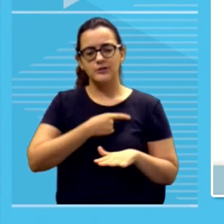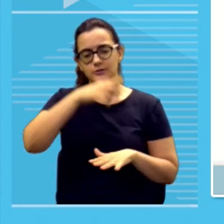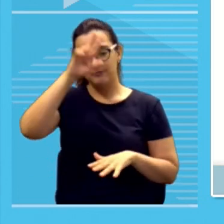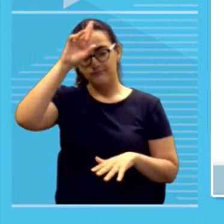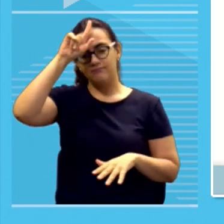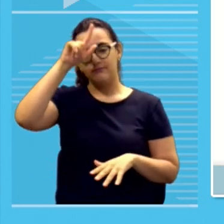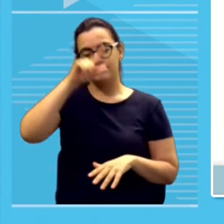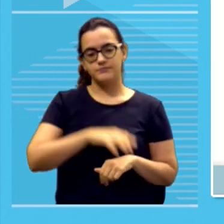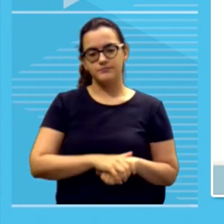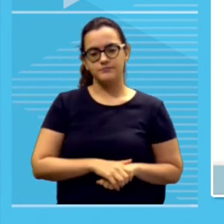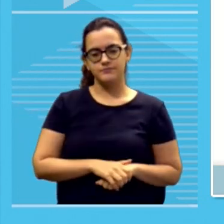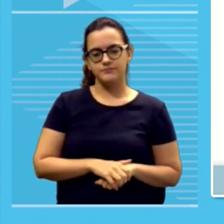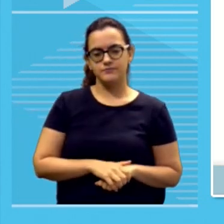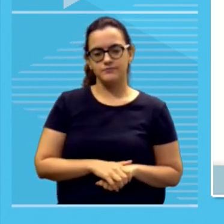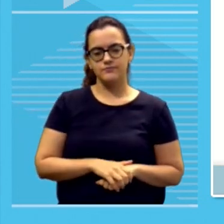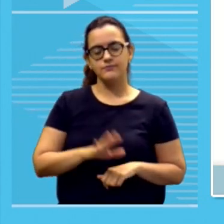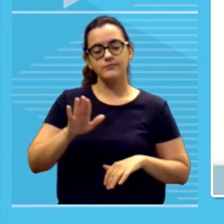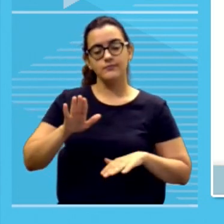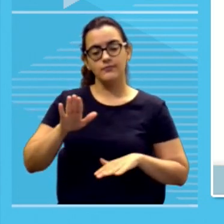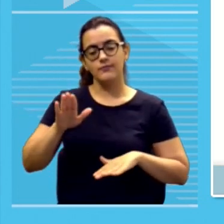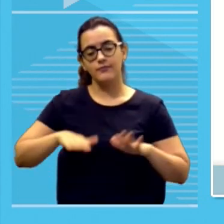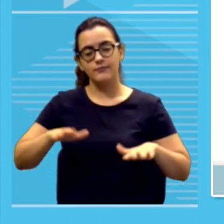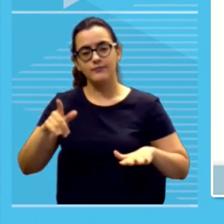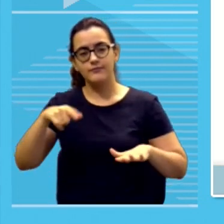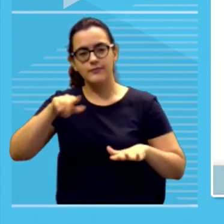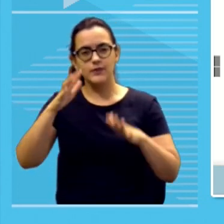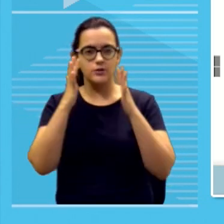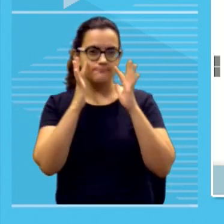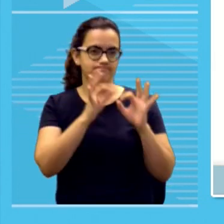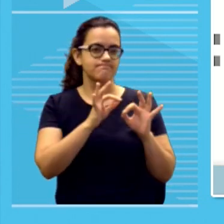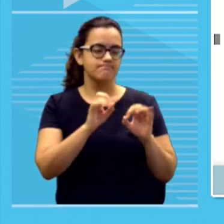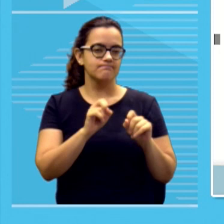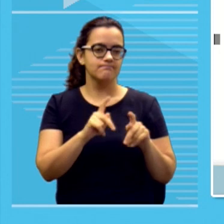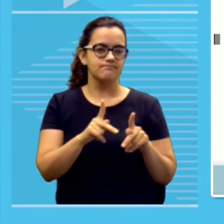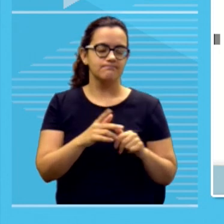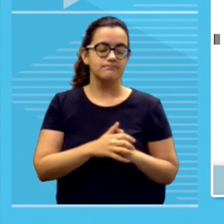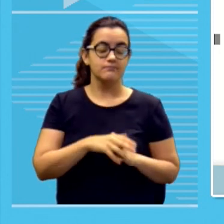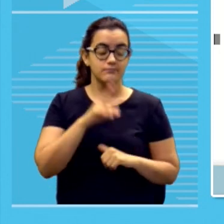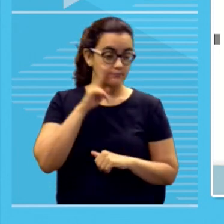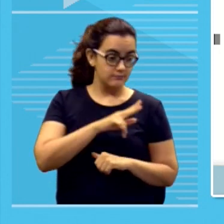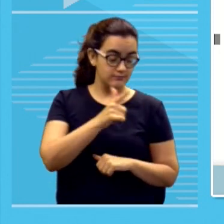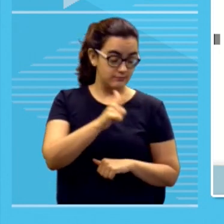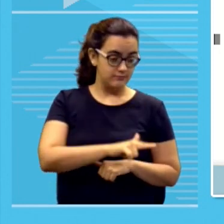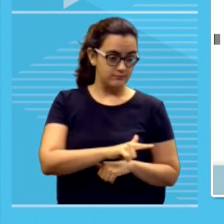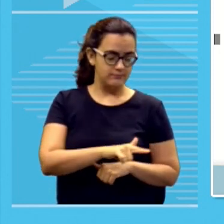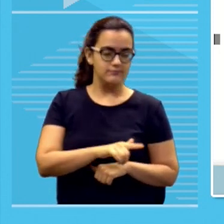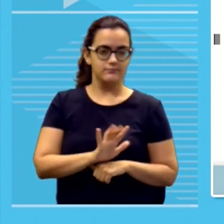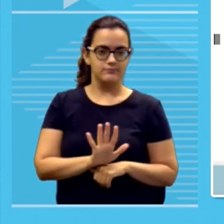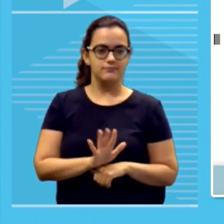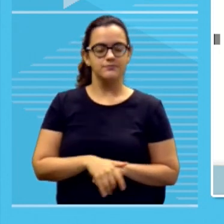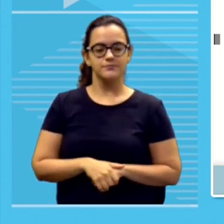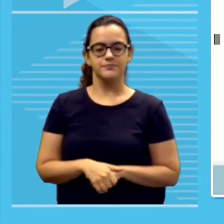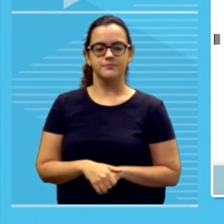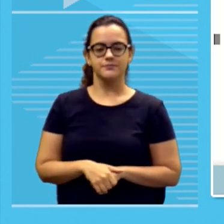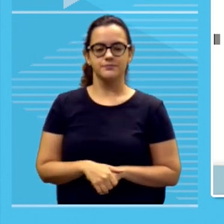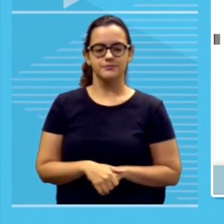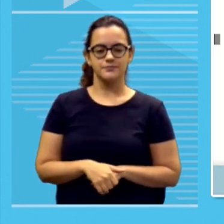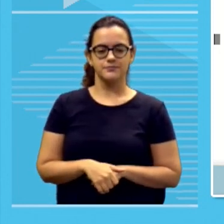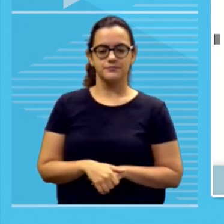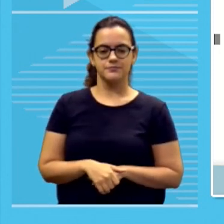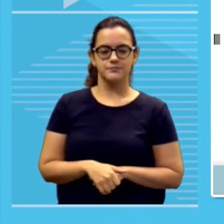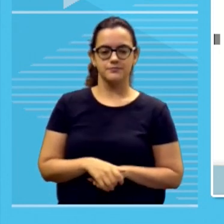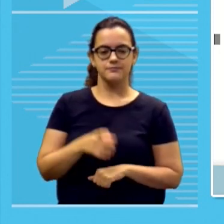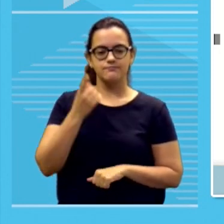X do b então tem atenção o x do B professor é 2 o x do ar